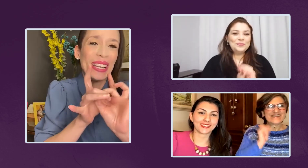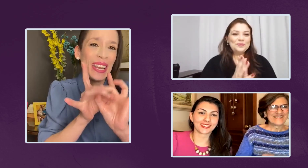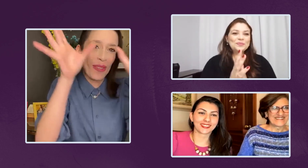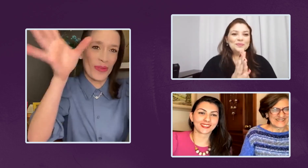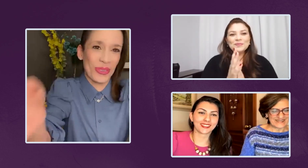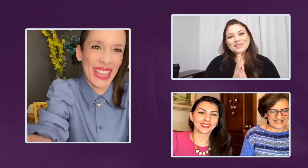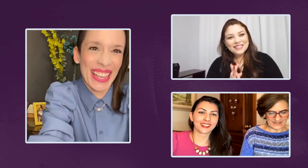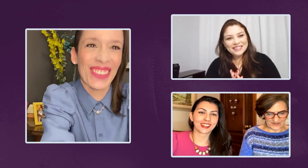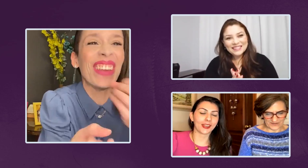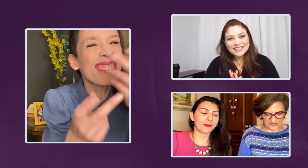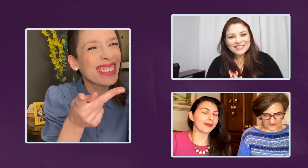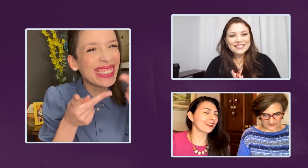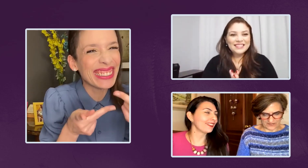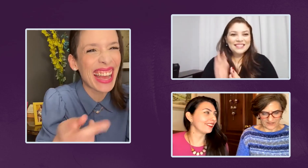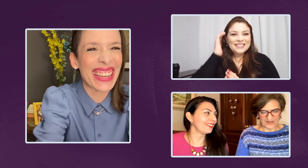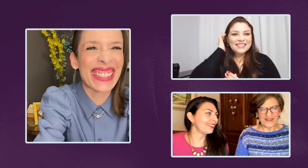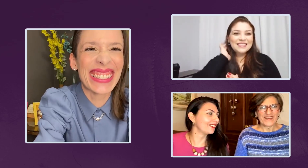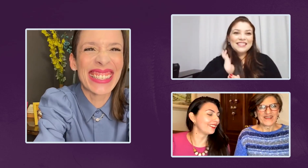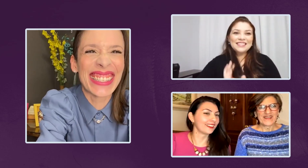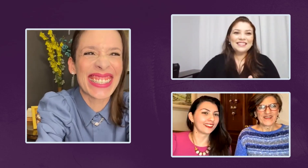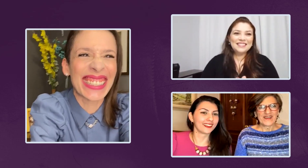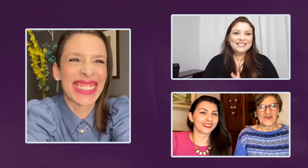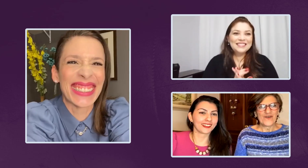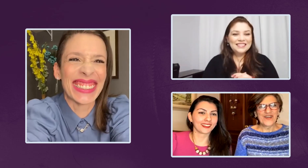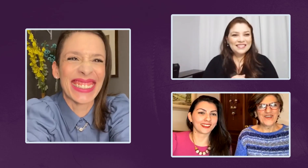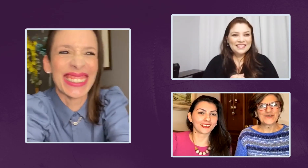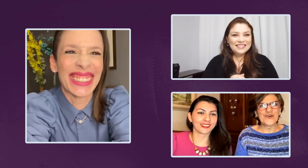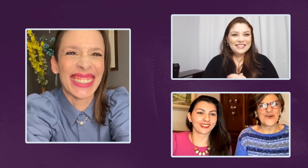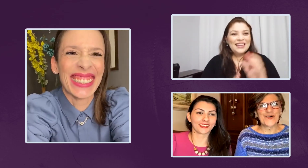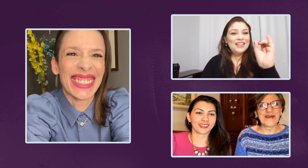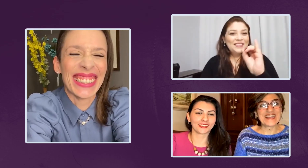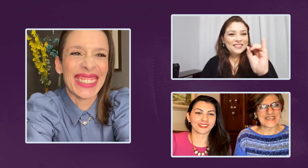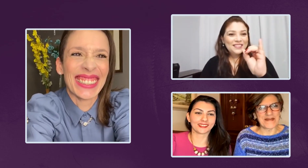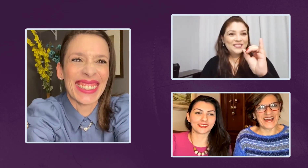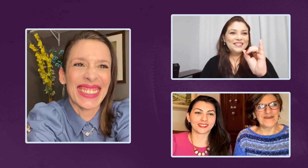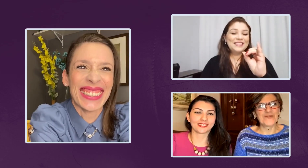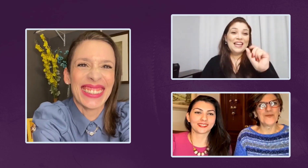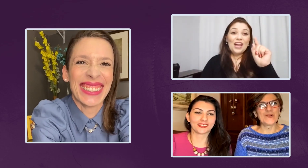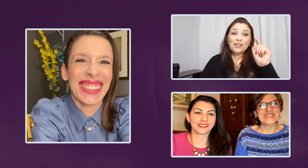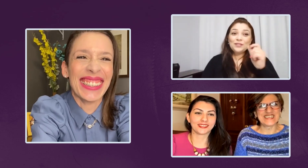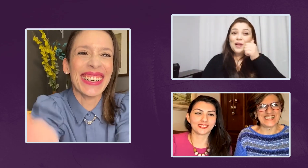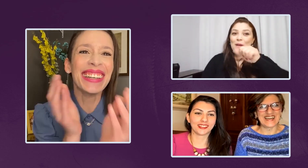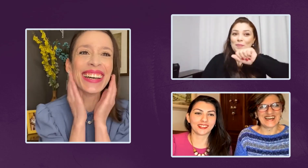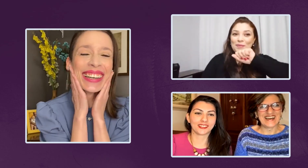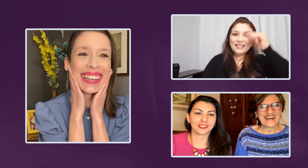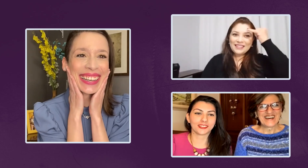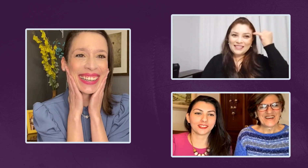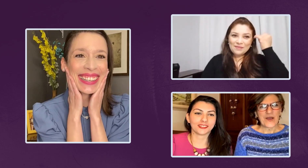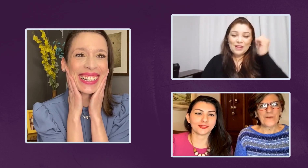tudo, livre. Bem-vindas. Oi, eu sou mãe da Isabela, meu nome é